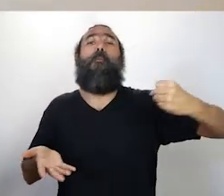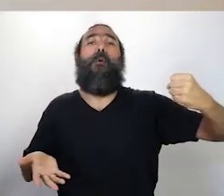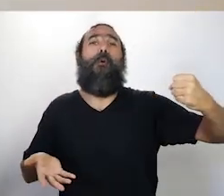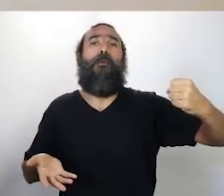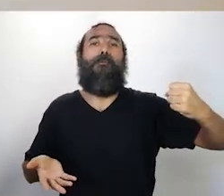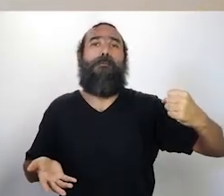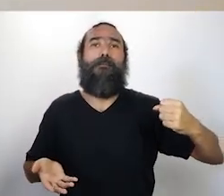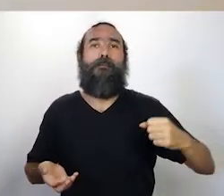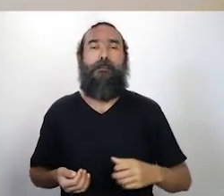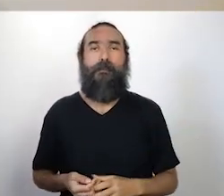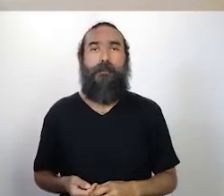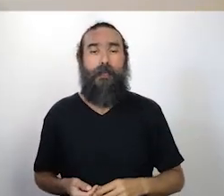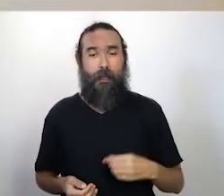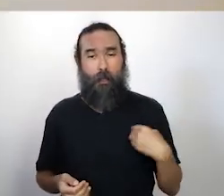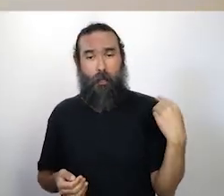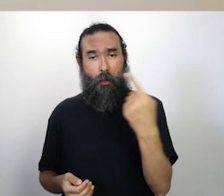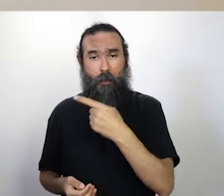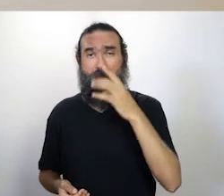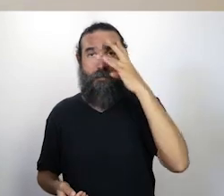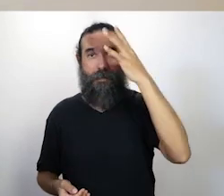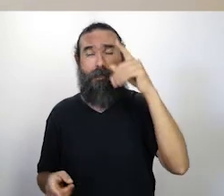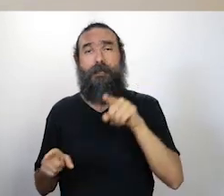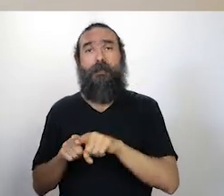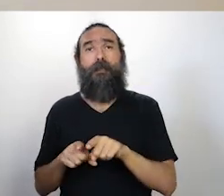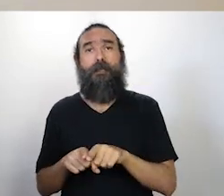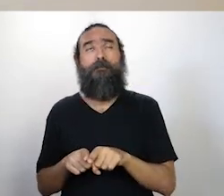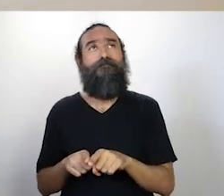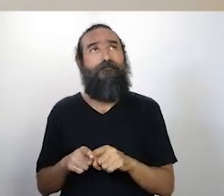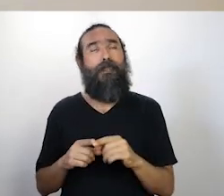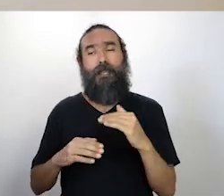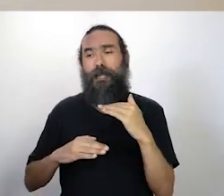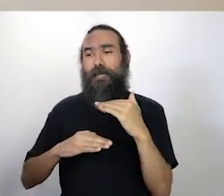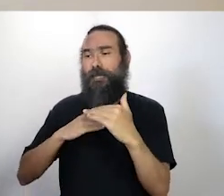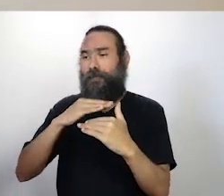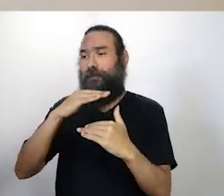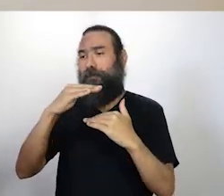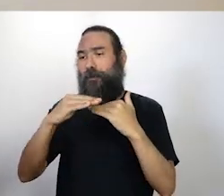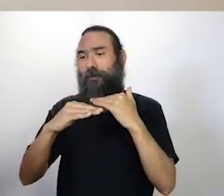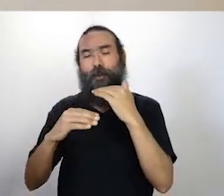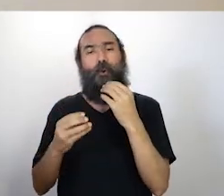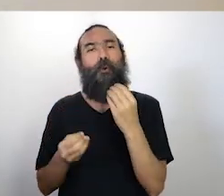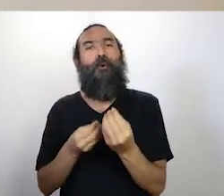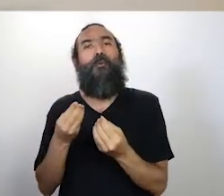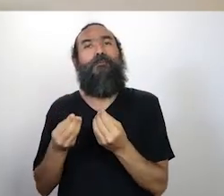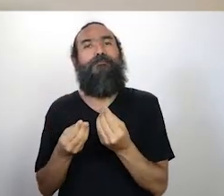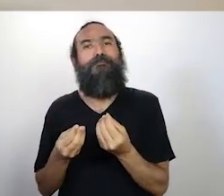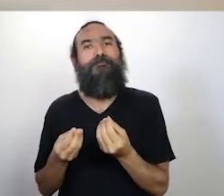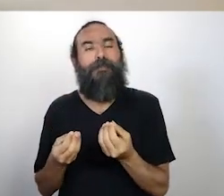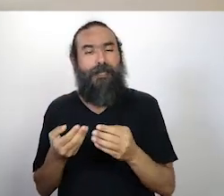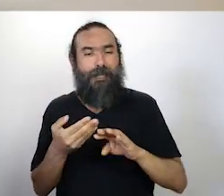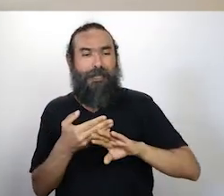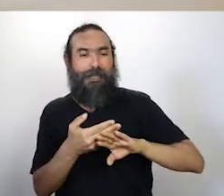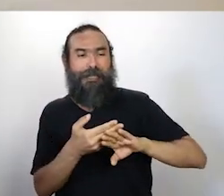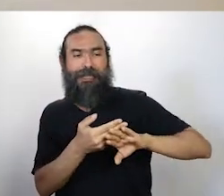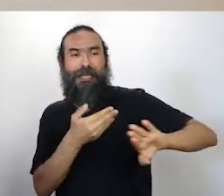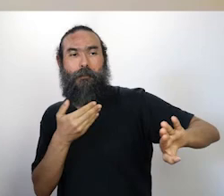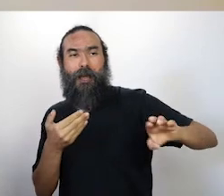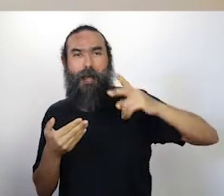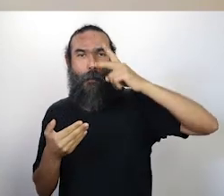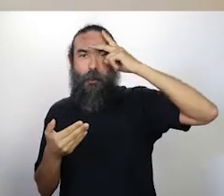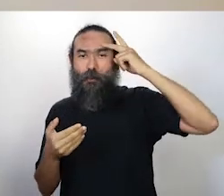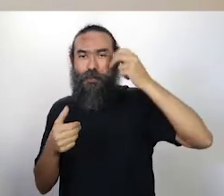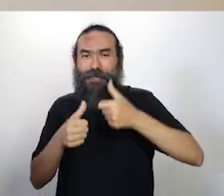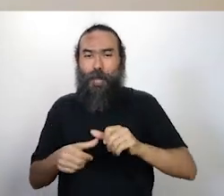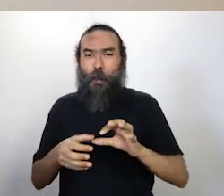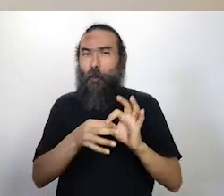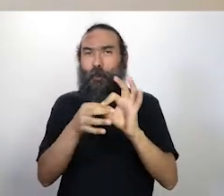gente tem também pensado sobre o desenvolvimento, que é separar o que está unido. Então, a